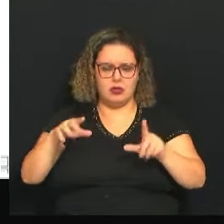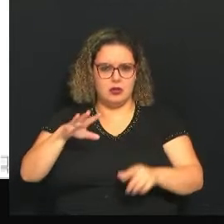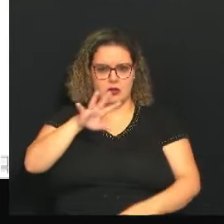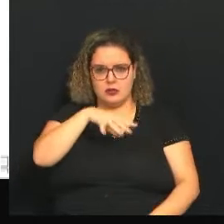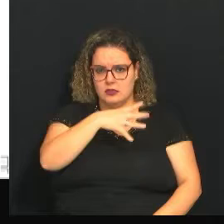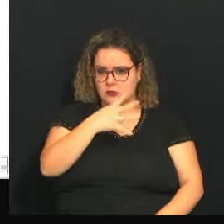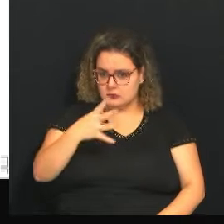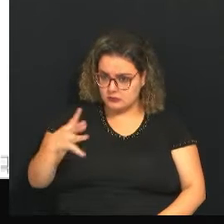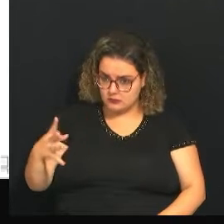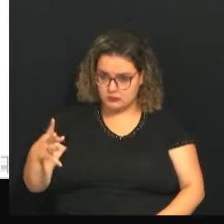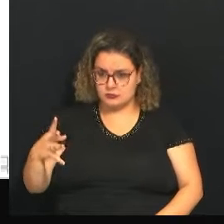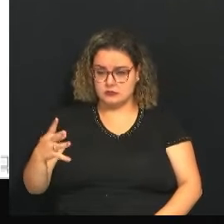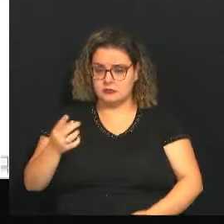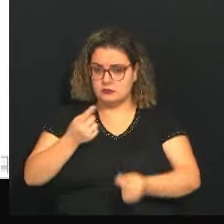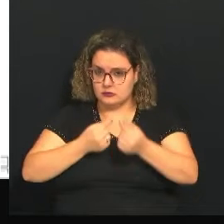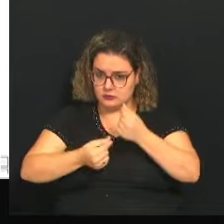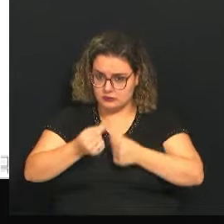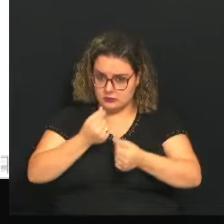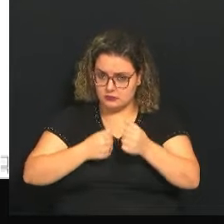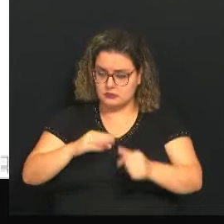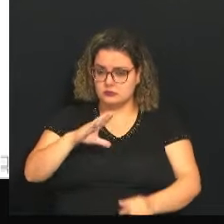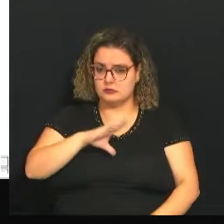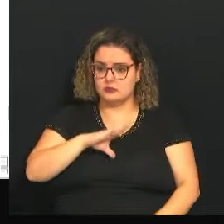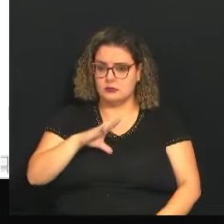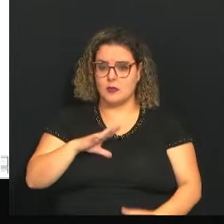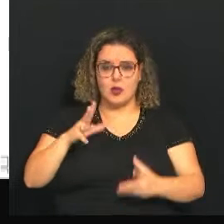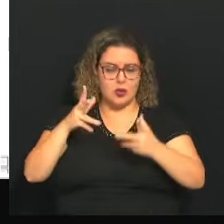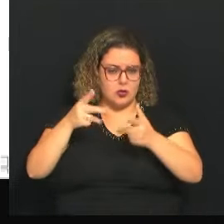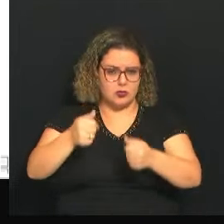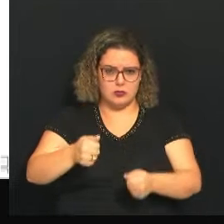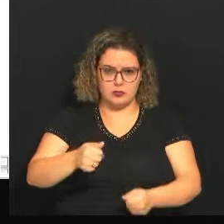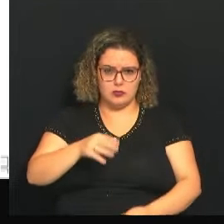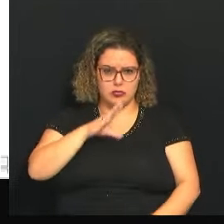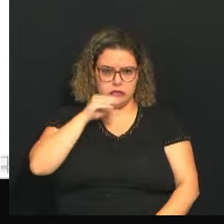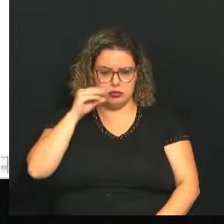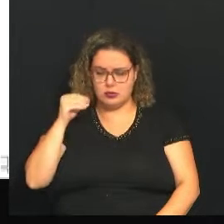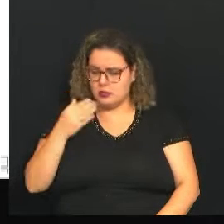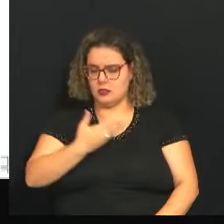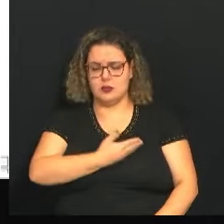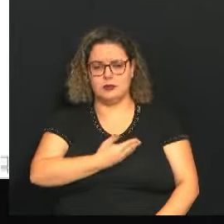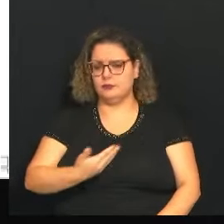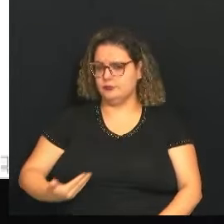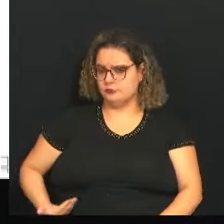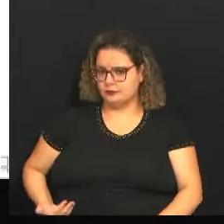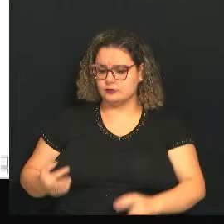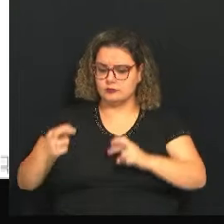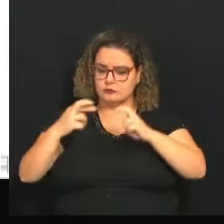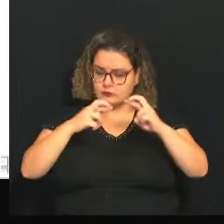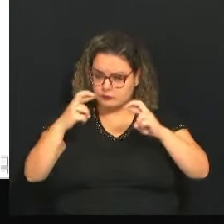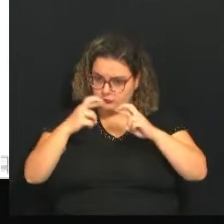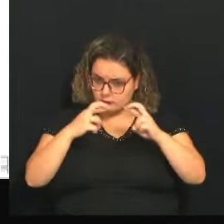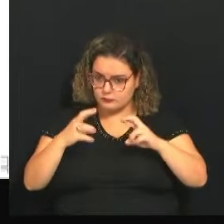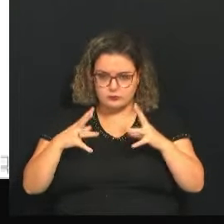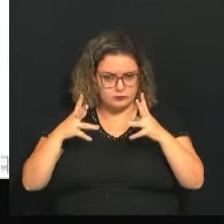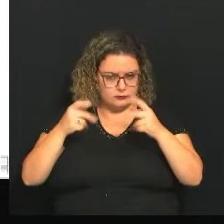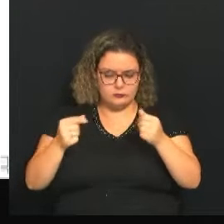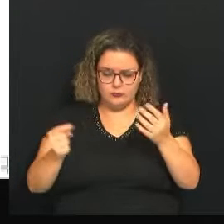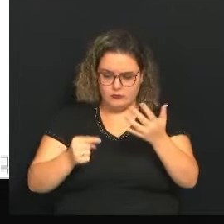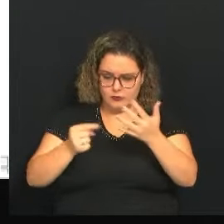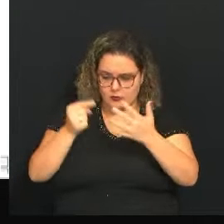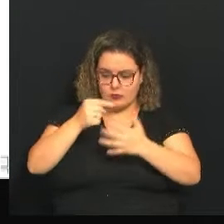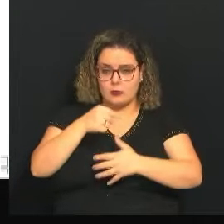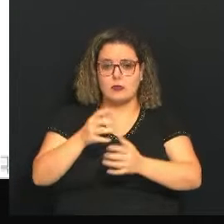aqui envolve o trabalho dos servidores da cidade, atualização de cadastro, fiscalização, enfim, é uma equipe